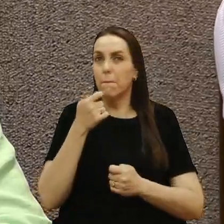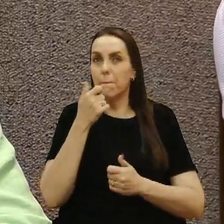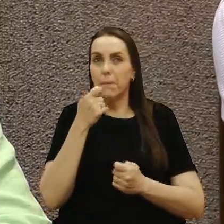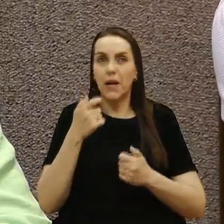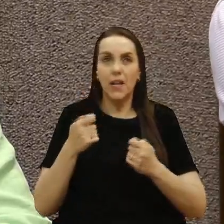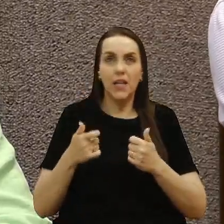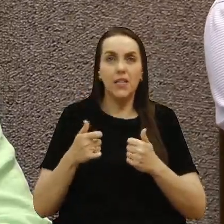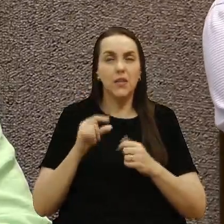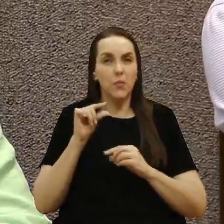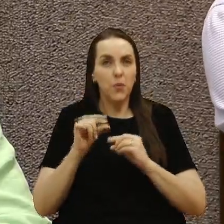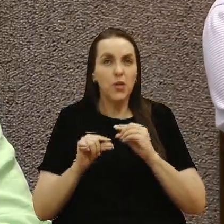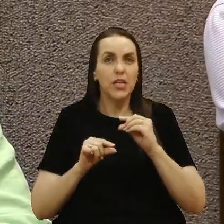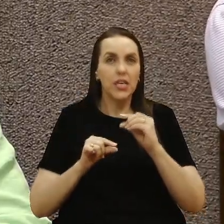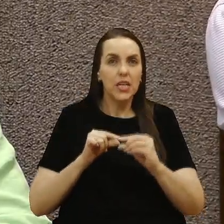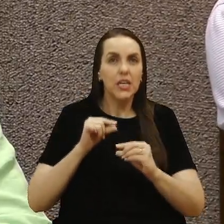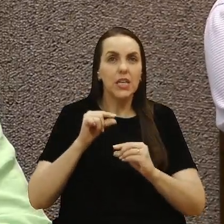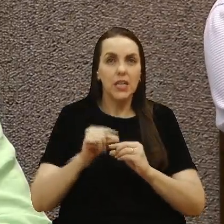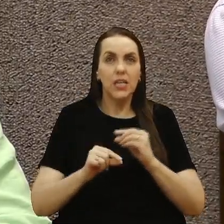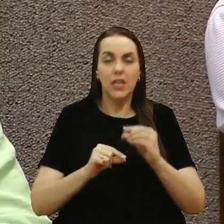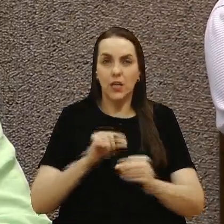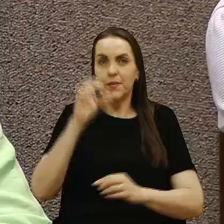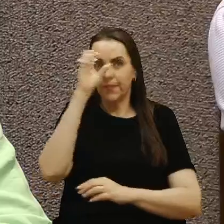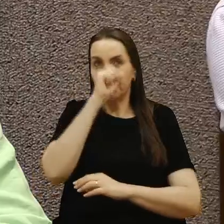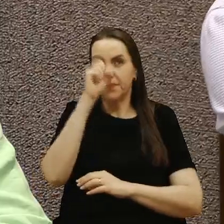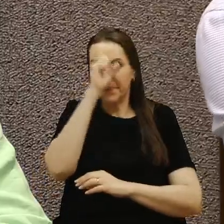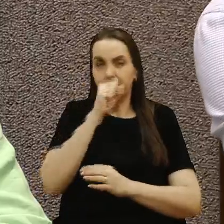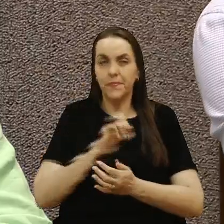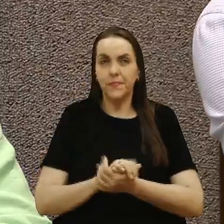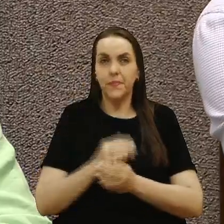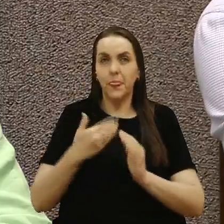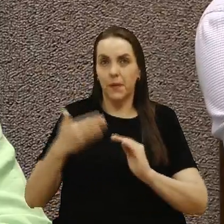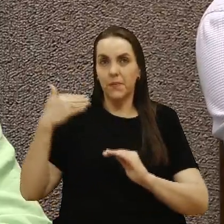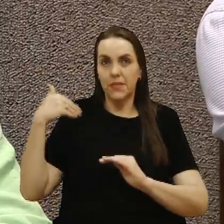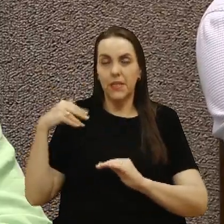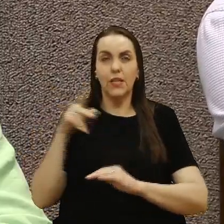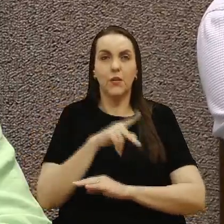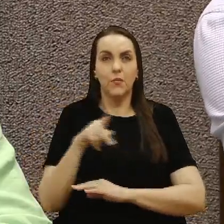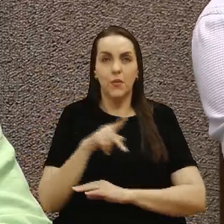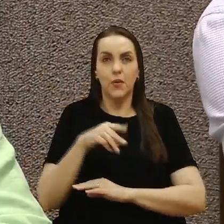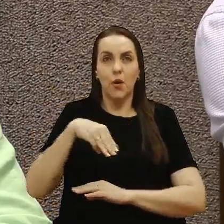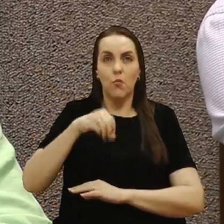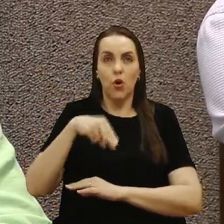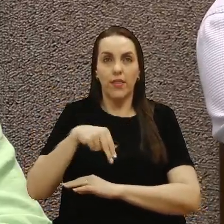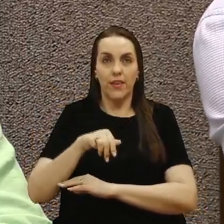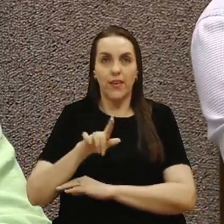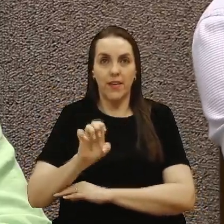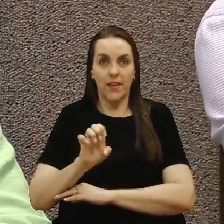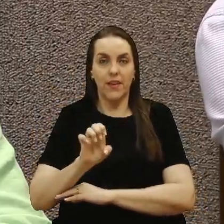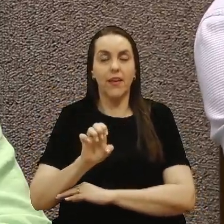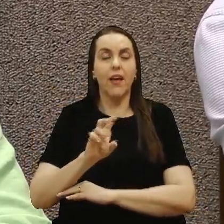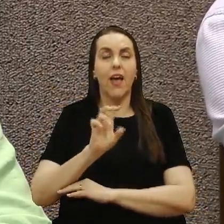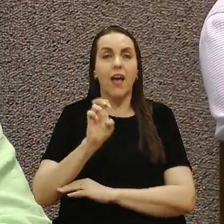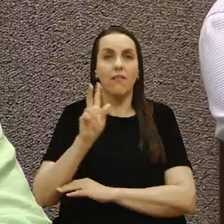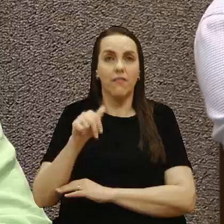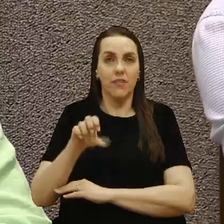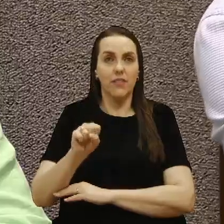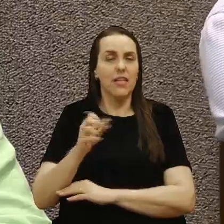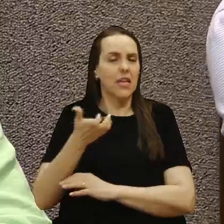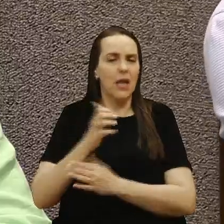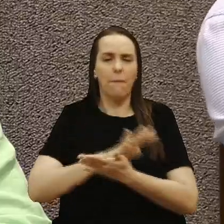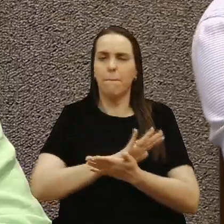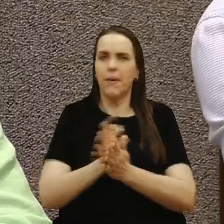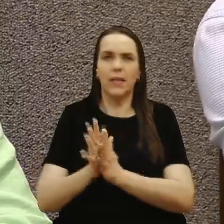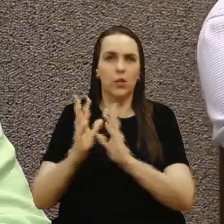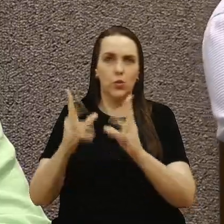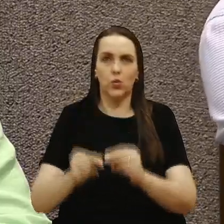aprendendo devagarzinho com o passar do tempo, né? Porque a outra professora, Monique Emer, queria matar todo mundo. Mulher, criança, idoso,